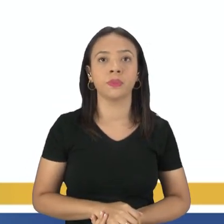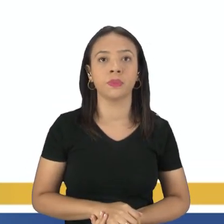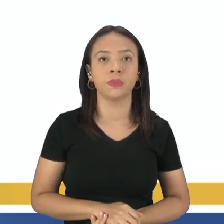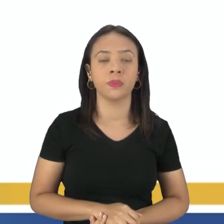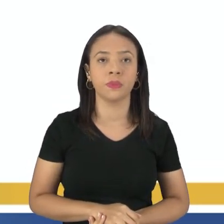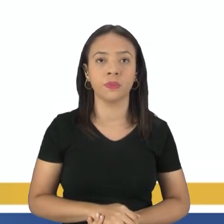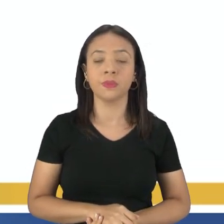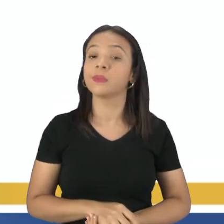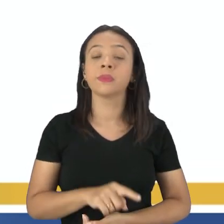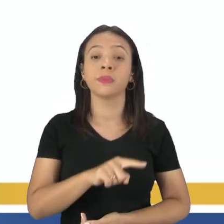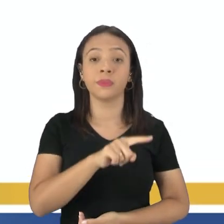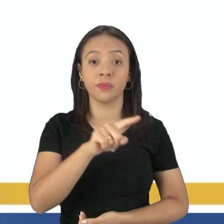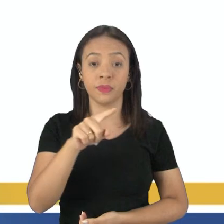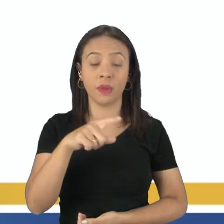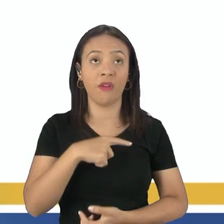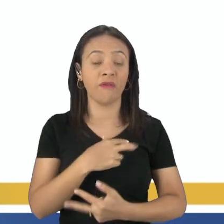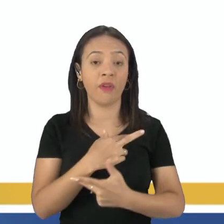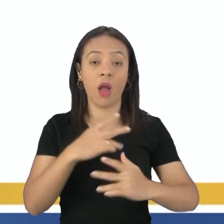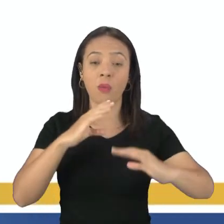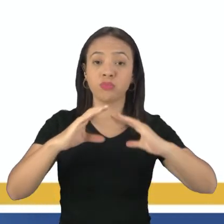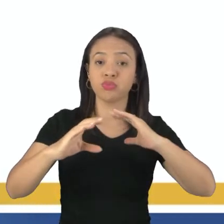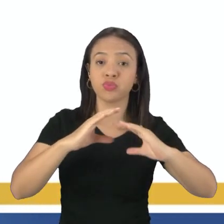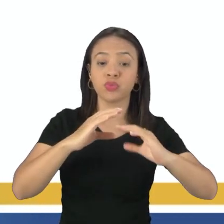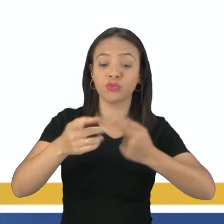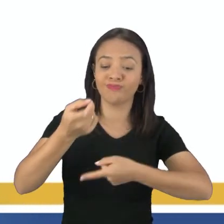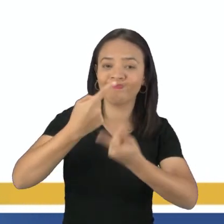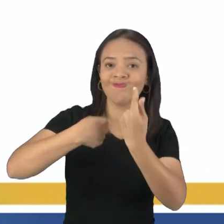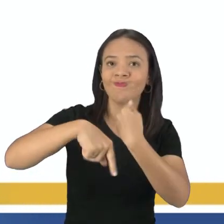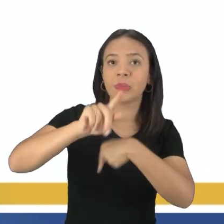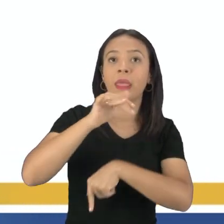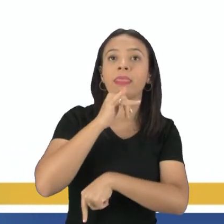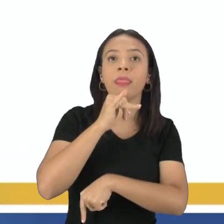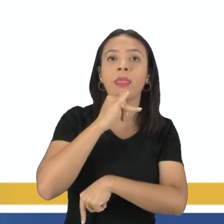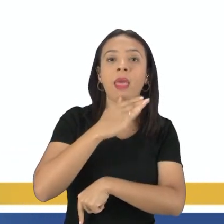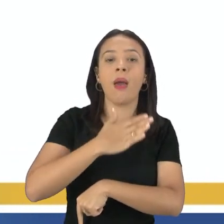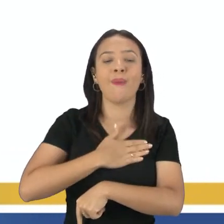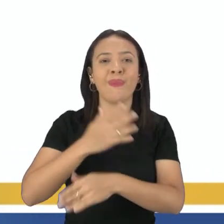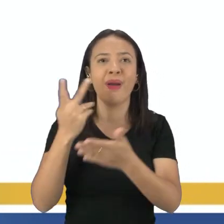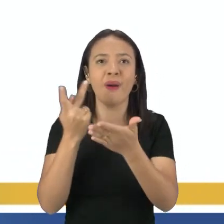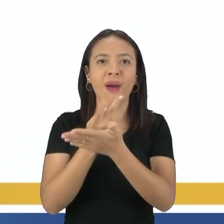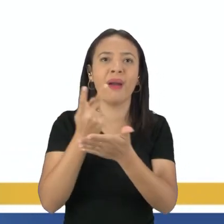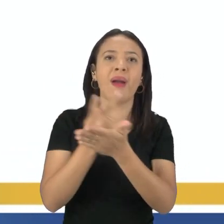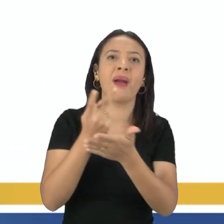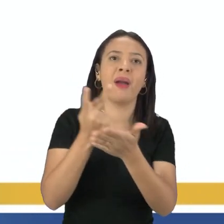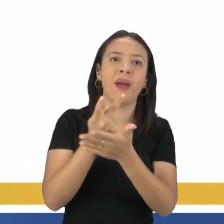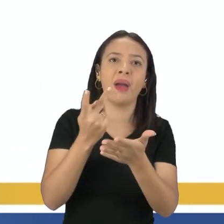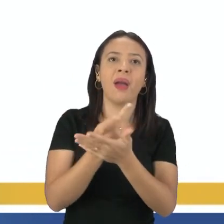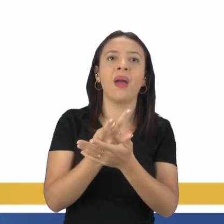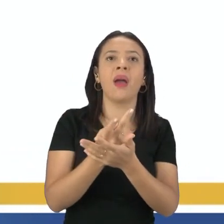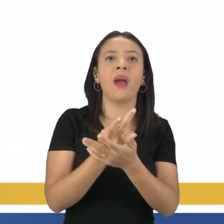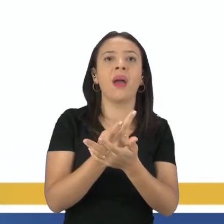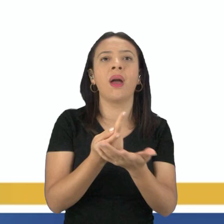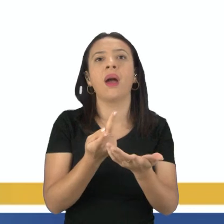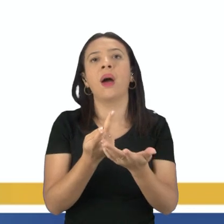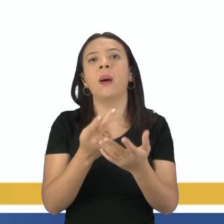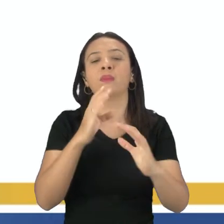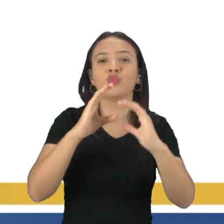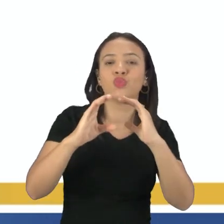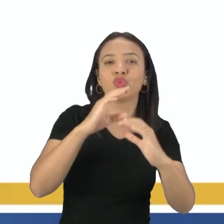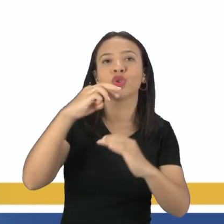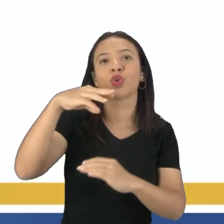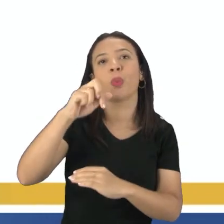successful songs. Eles têm muitas músicas de sucesso, como Meu Erro, Ska, Alagados e Melô do